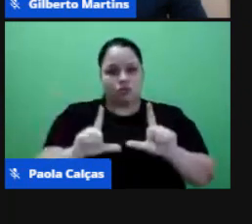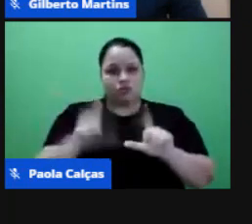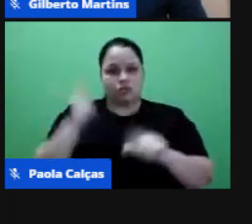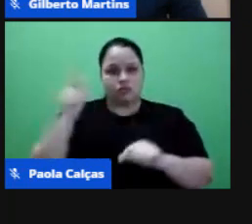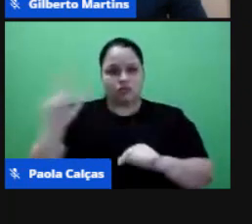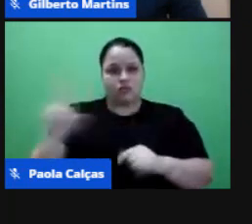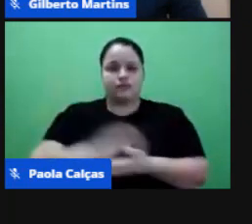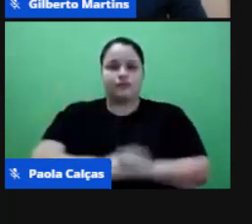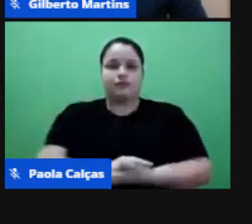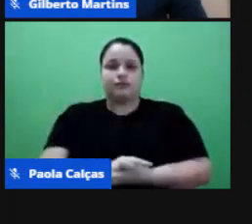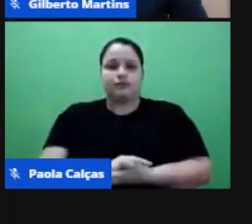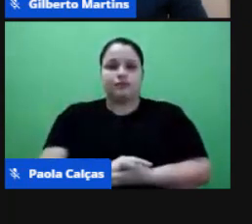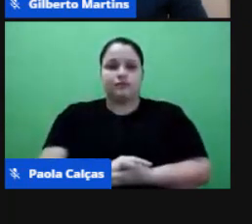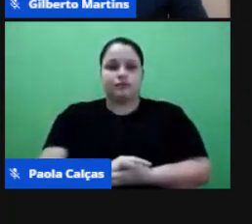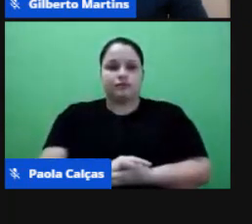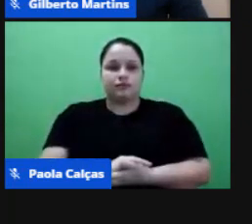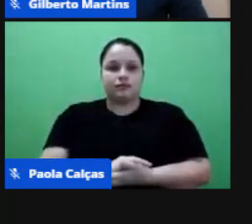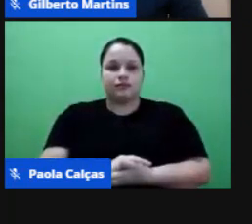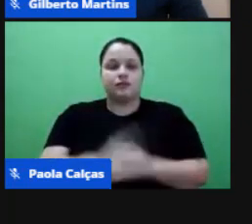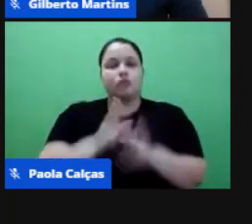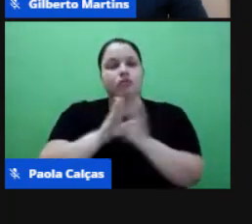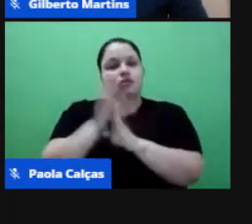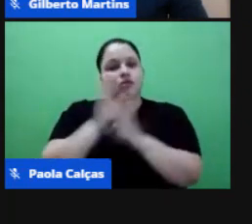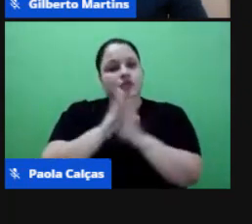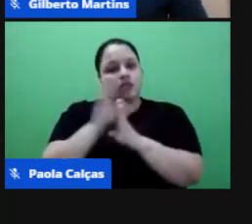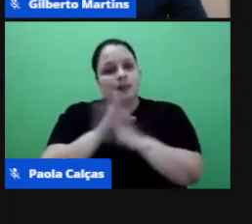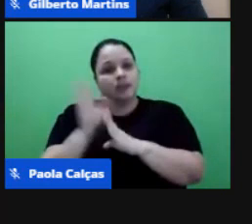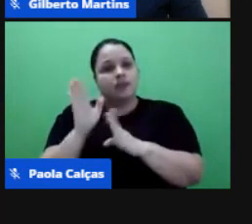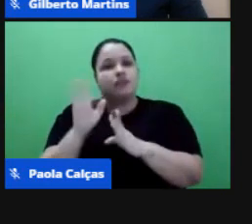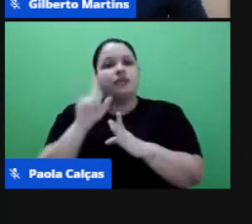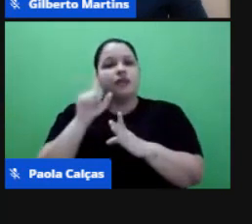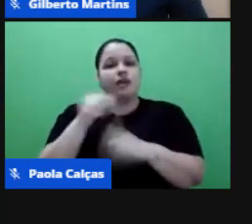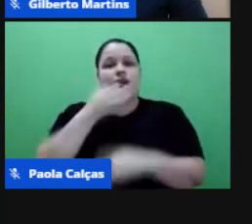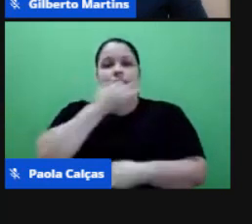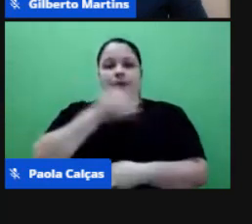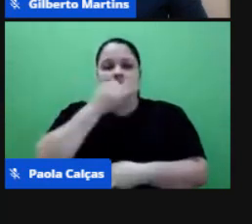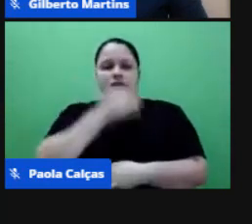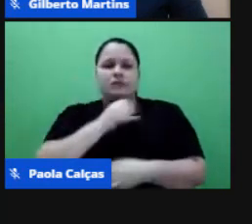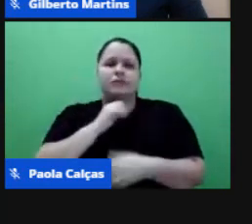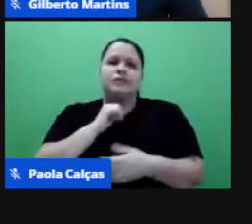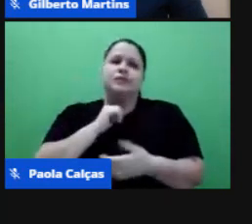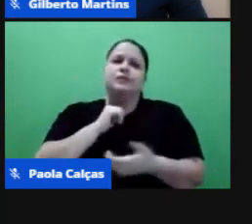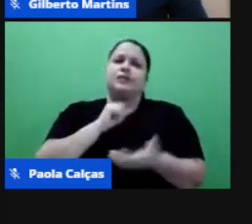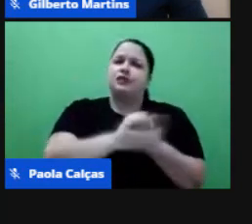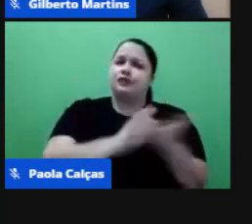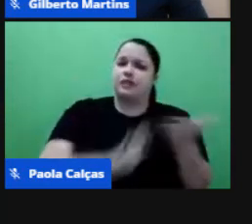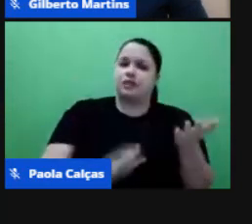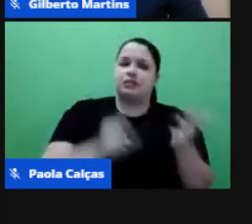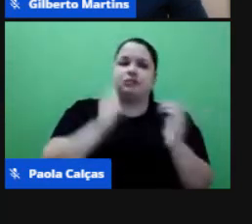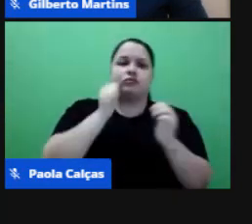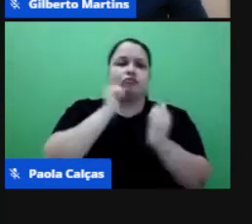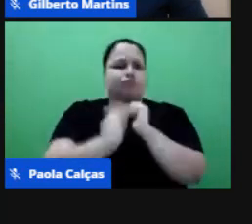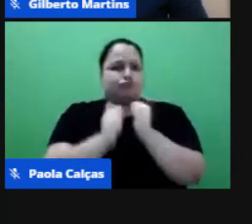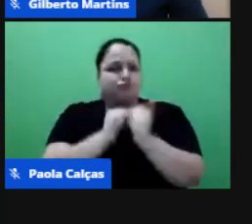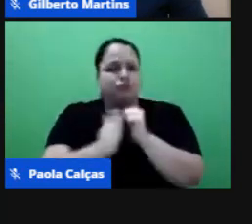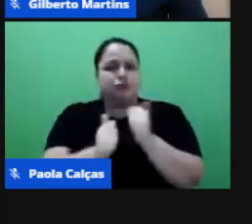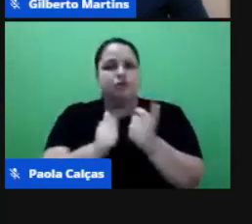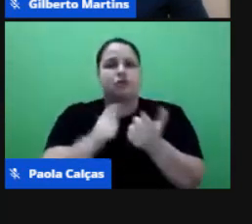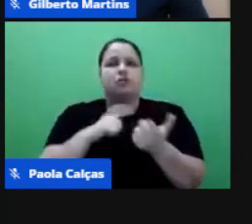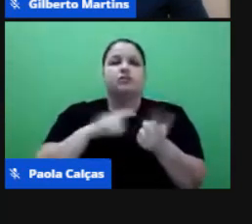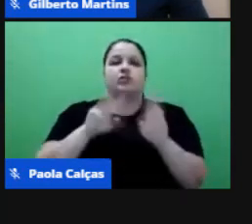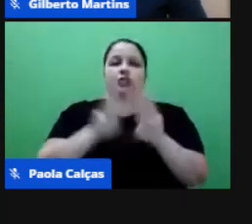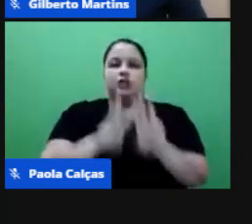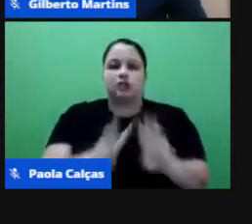As recomendações, elas são sugestões de atividades, de jogos, de links de sites, para o uso do